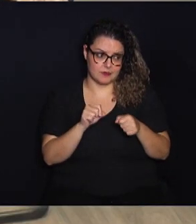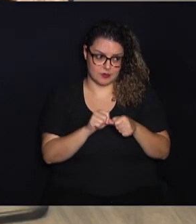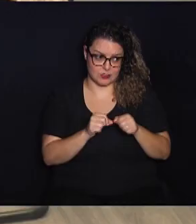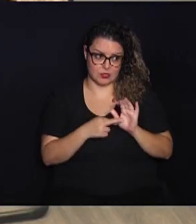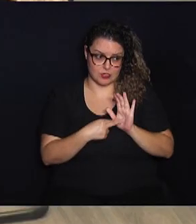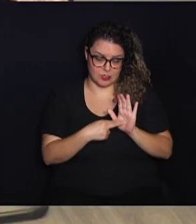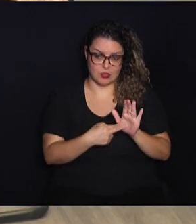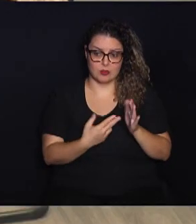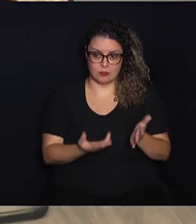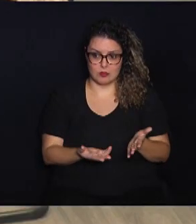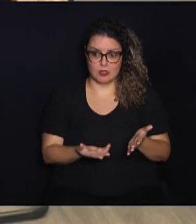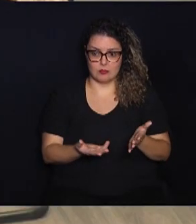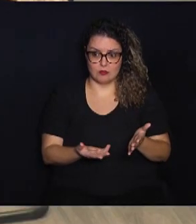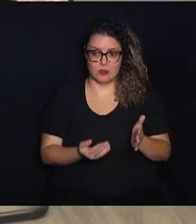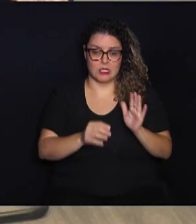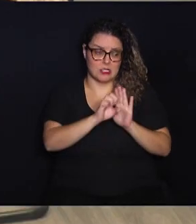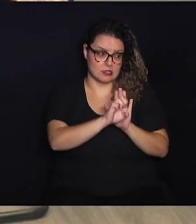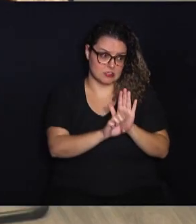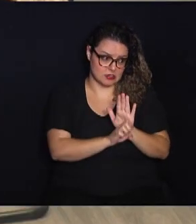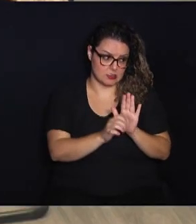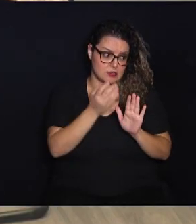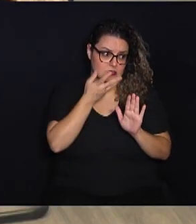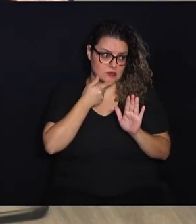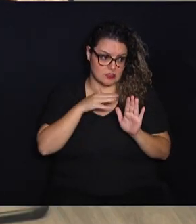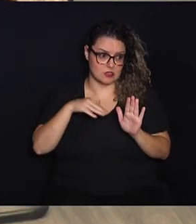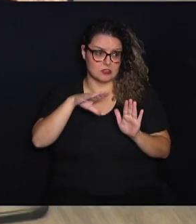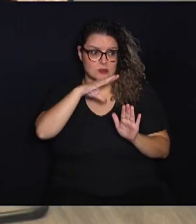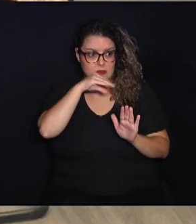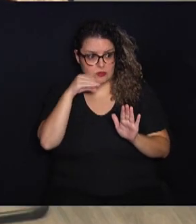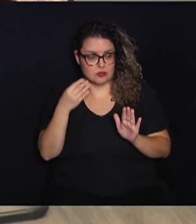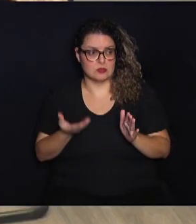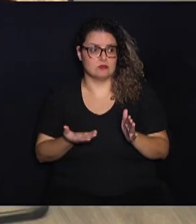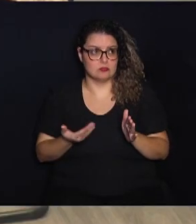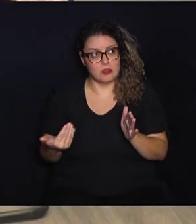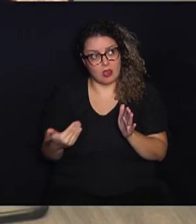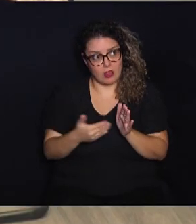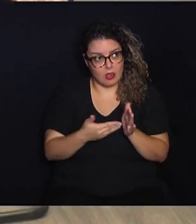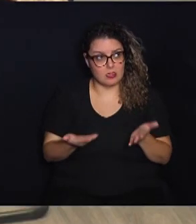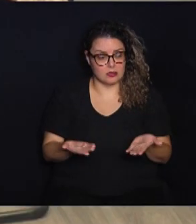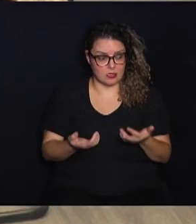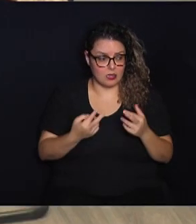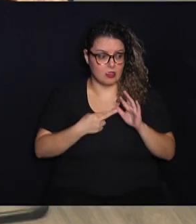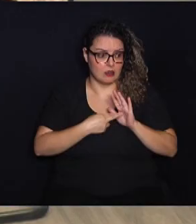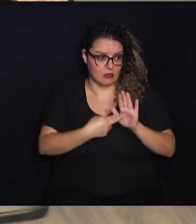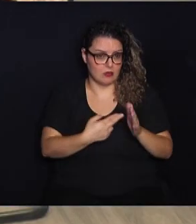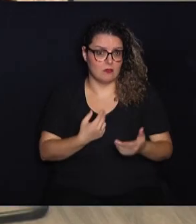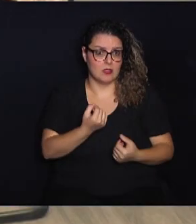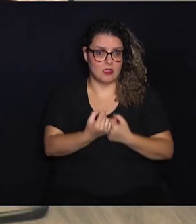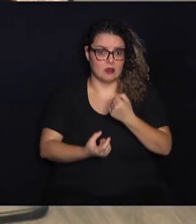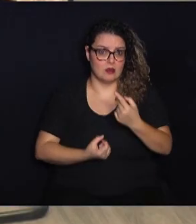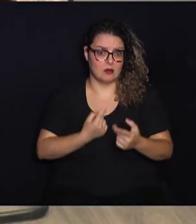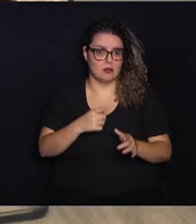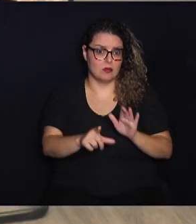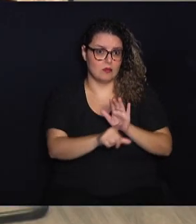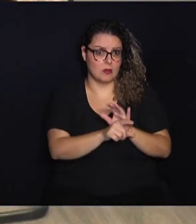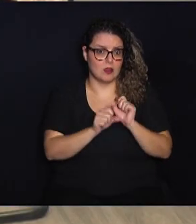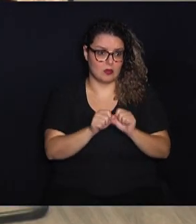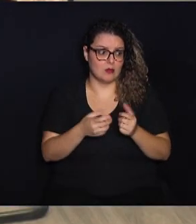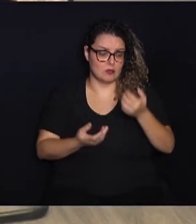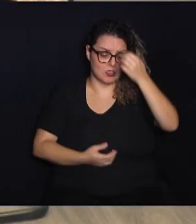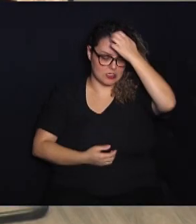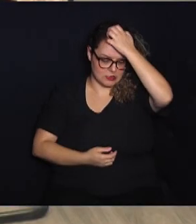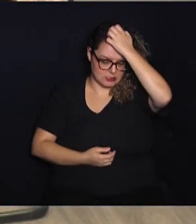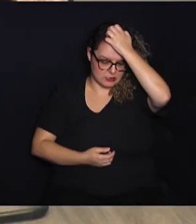referente a esse estatuto da criança e do adolescente e até mesmo referente a alguma lei que possa vir